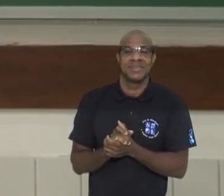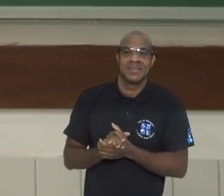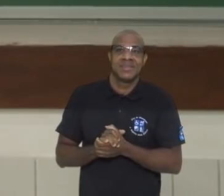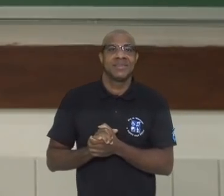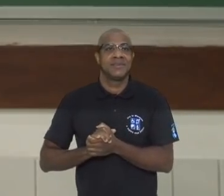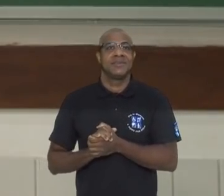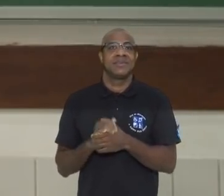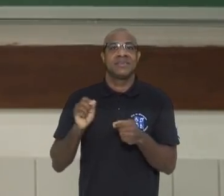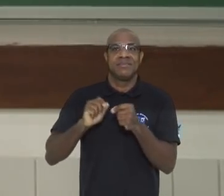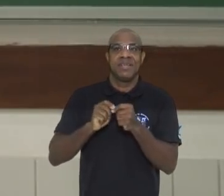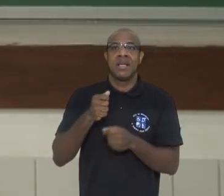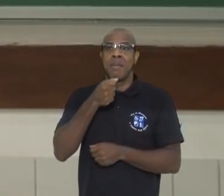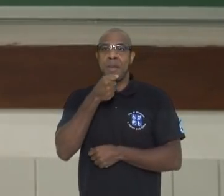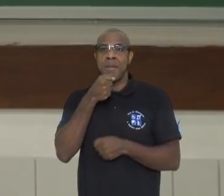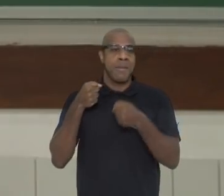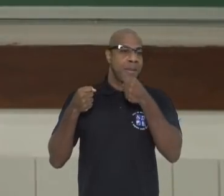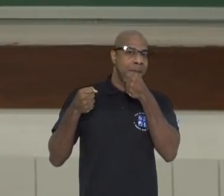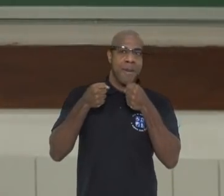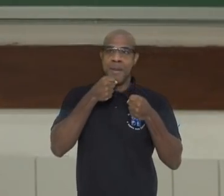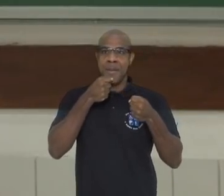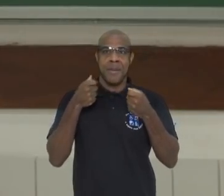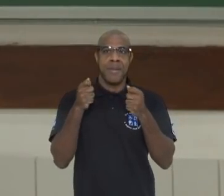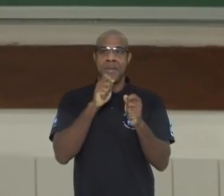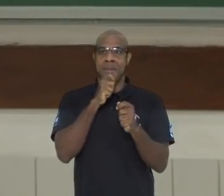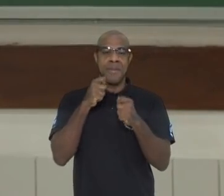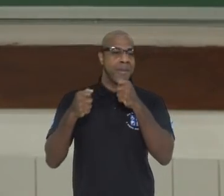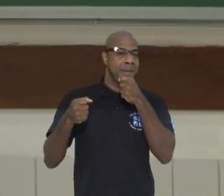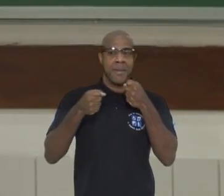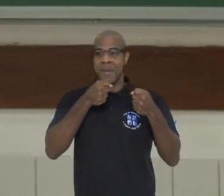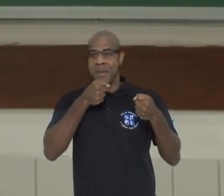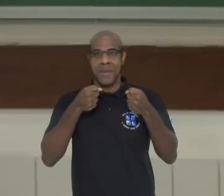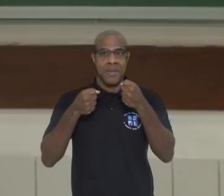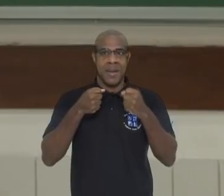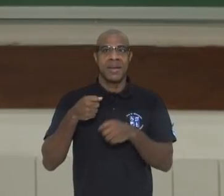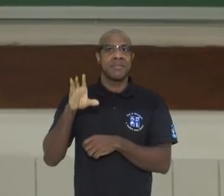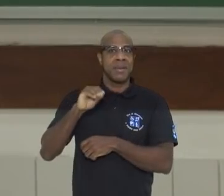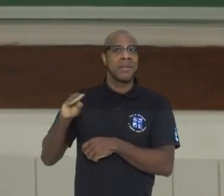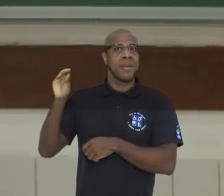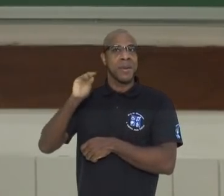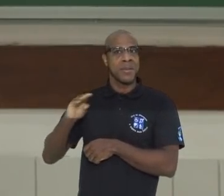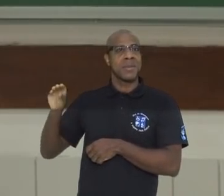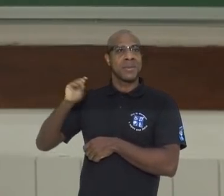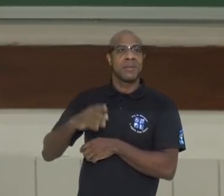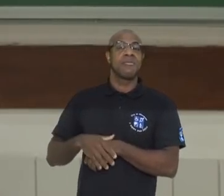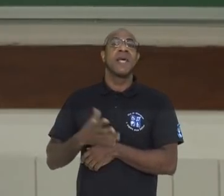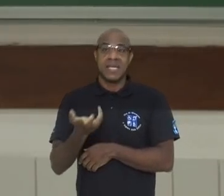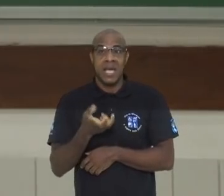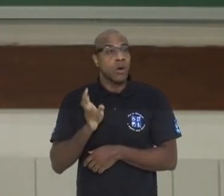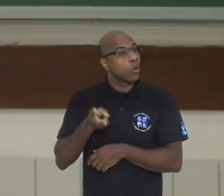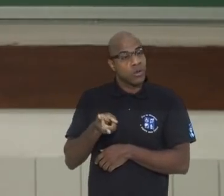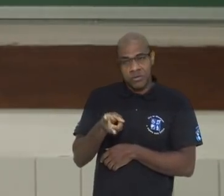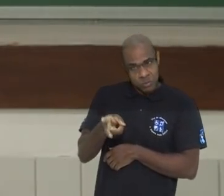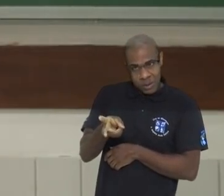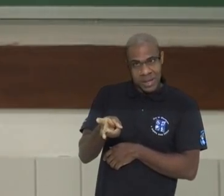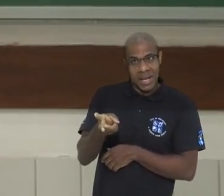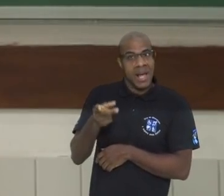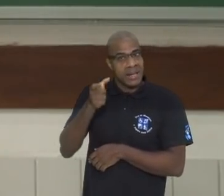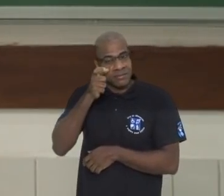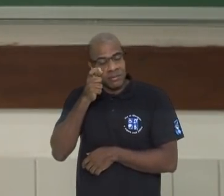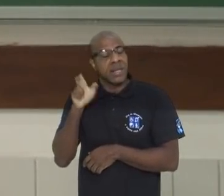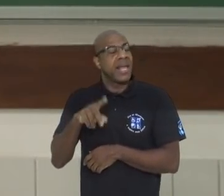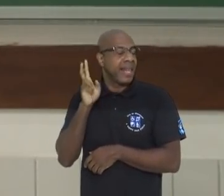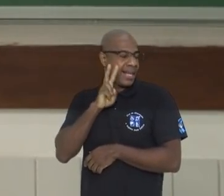da narração ali. Então, quem quiser continuar assistindo, é muito legal